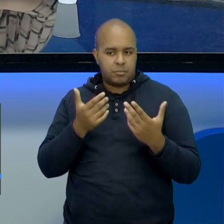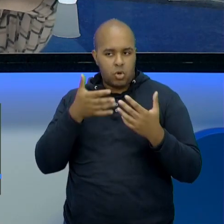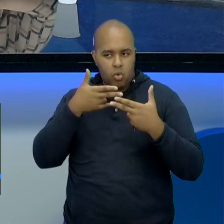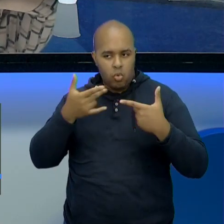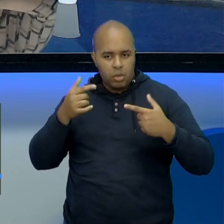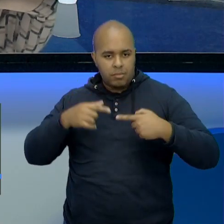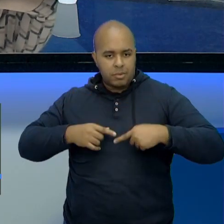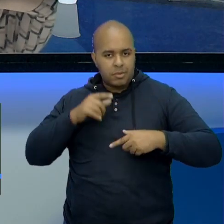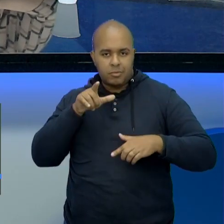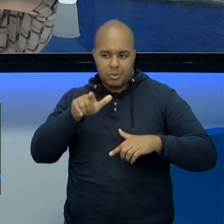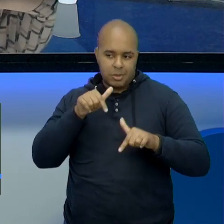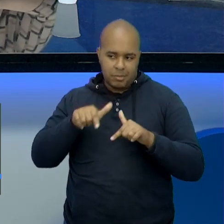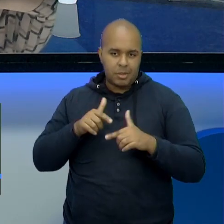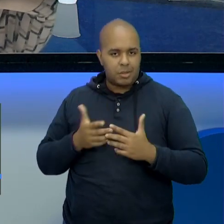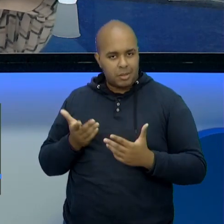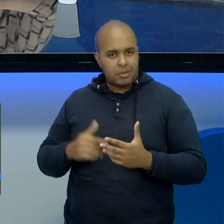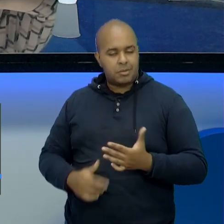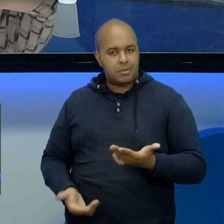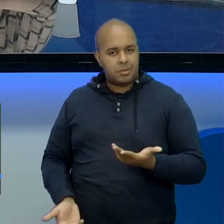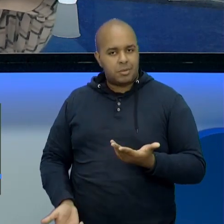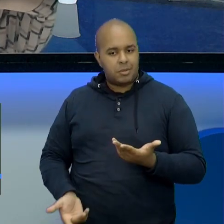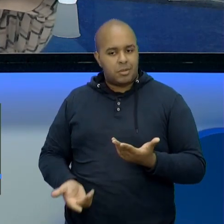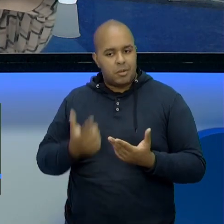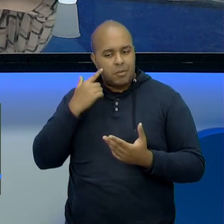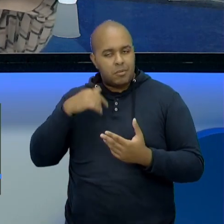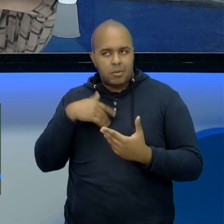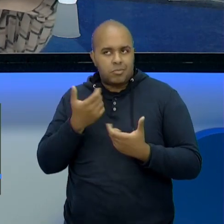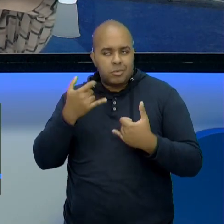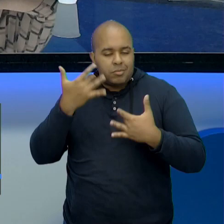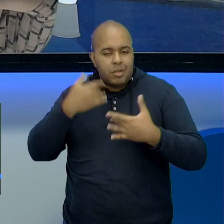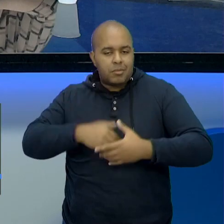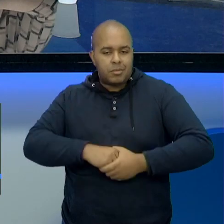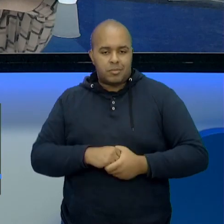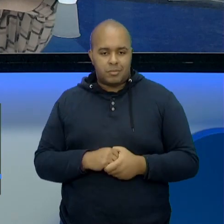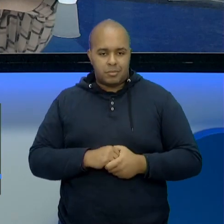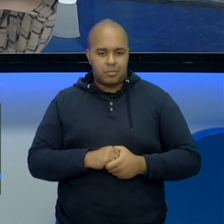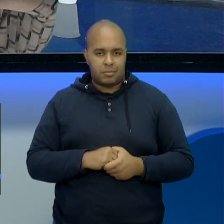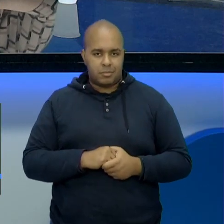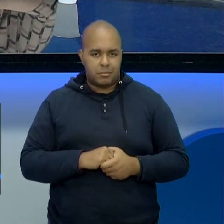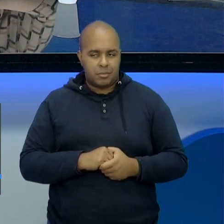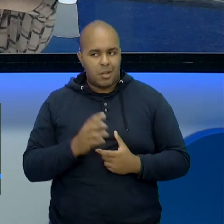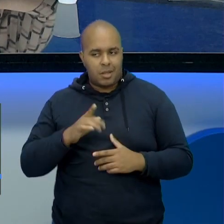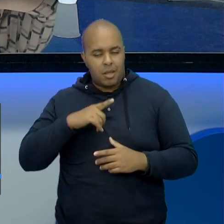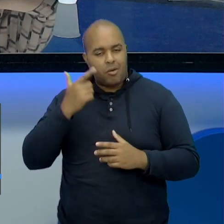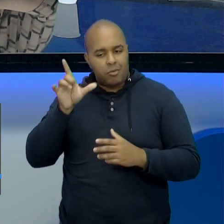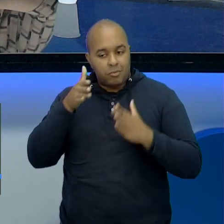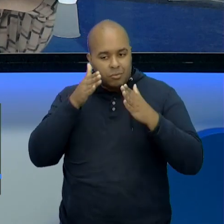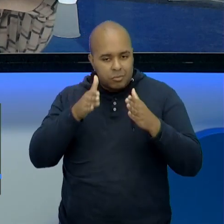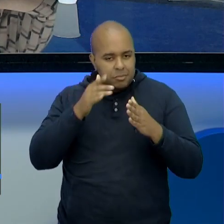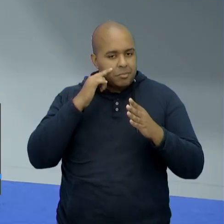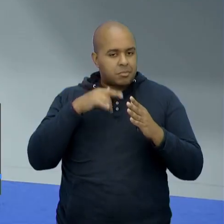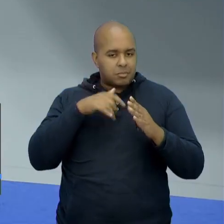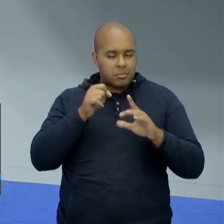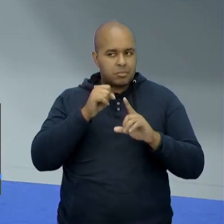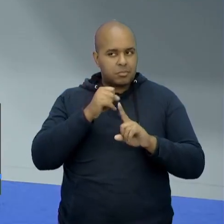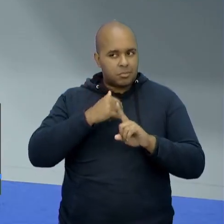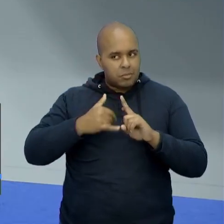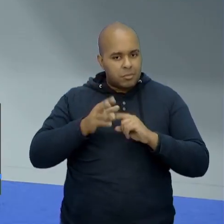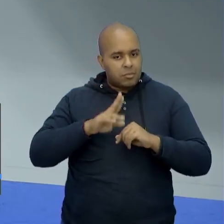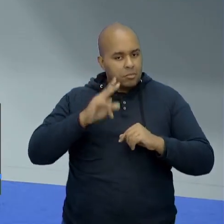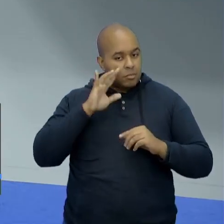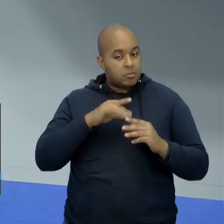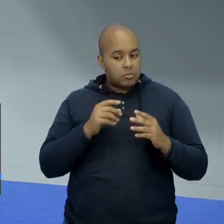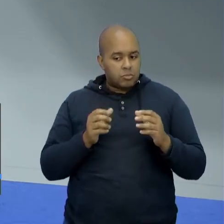coisas que você trabalha, que eu vou pedir pra você explicar depois. Vou pedir pra você explicar. Eu tenho outro foco, por exemplo, eu sou